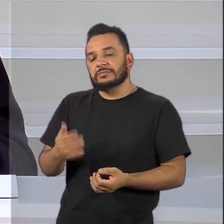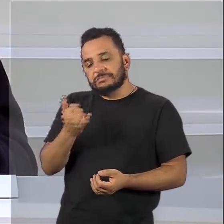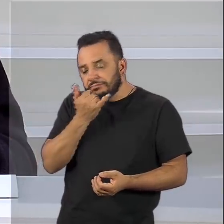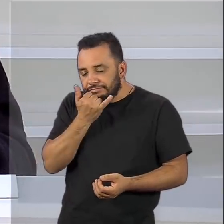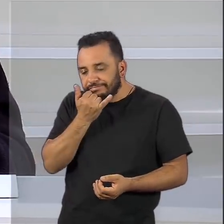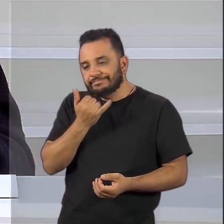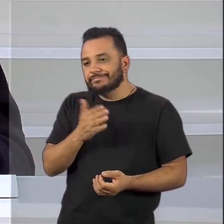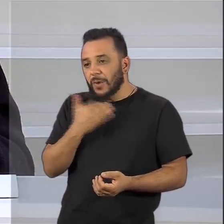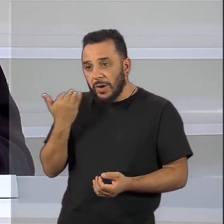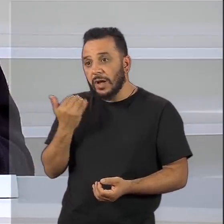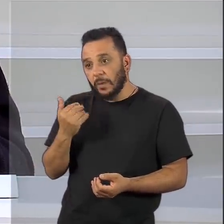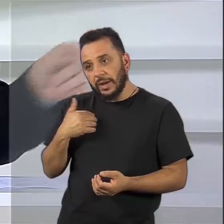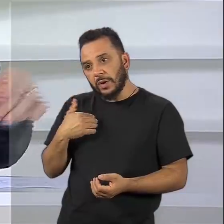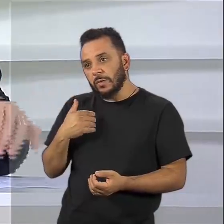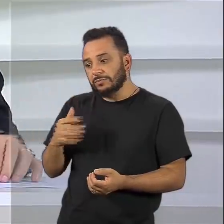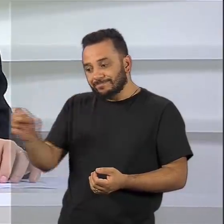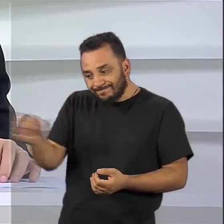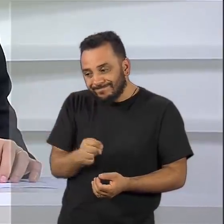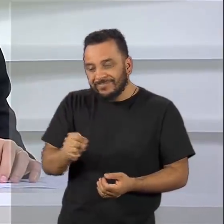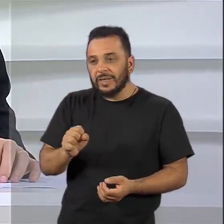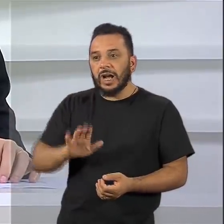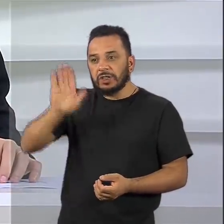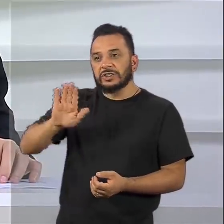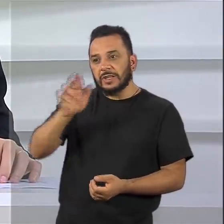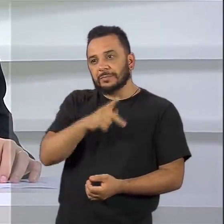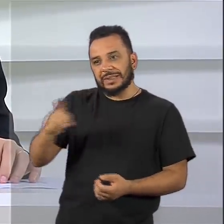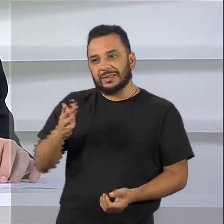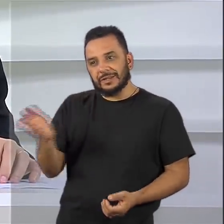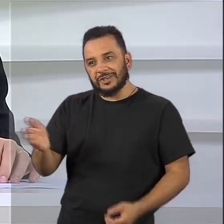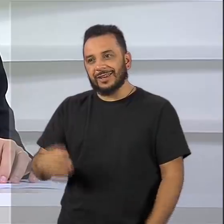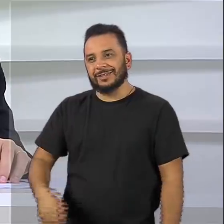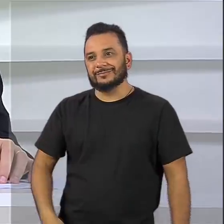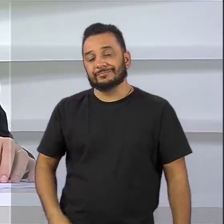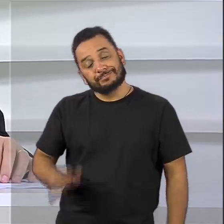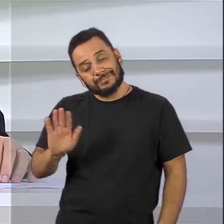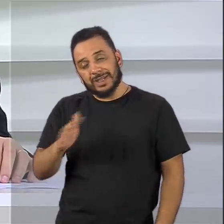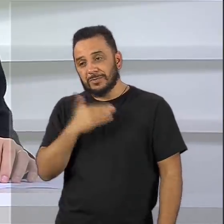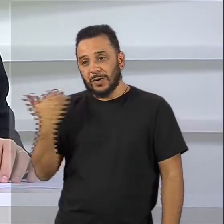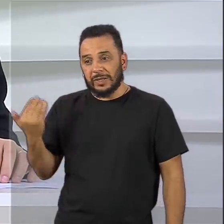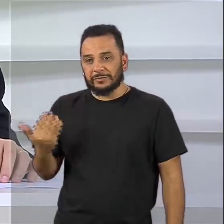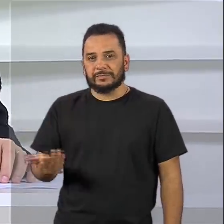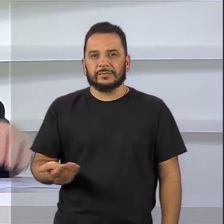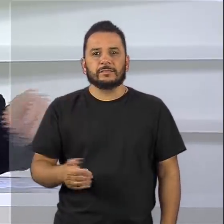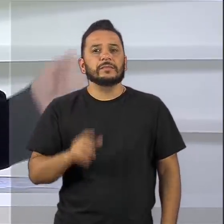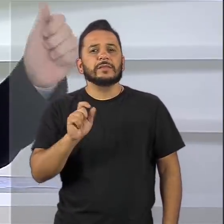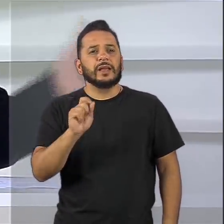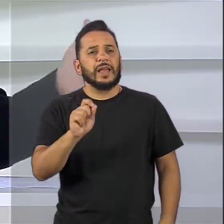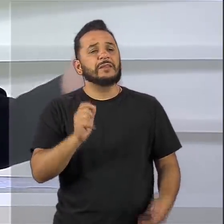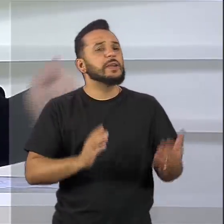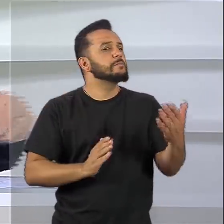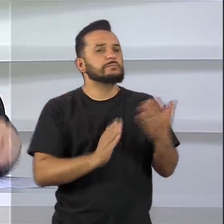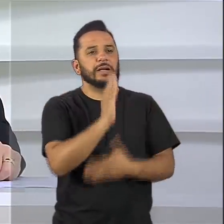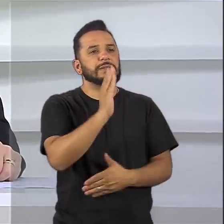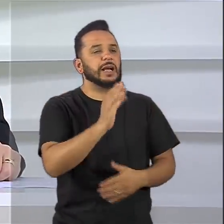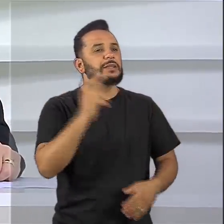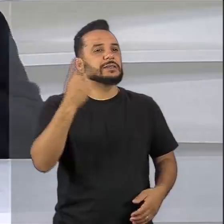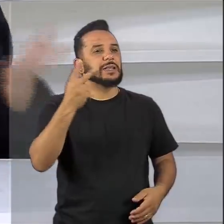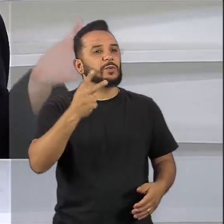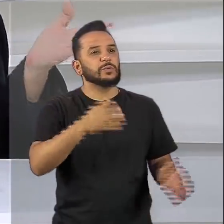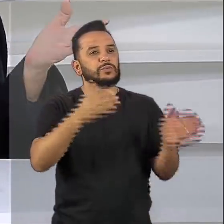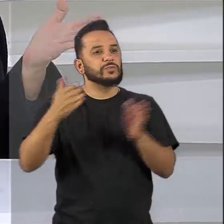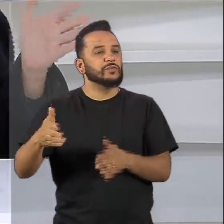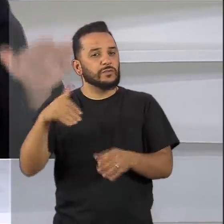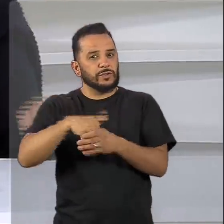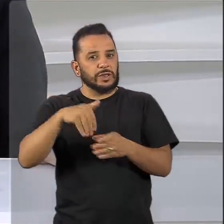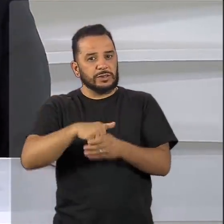candidato a presidente. Agora eu queria de vocês um palpite para quem vai passar para o segundo turno. Você, Eliane.